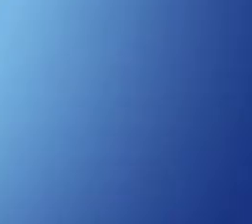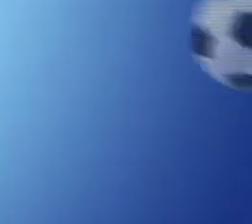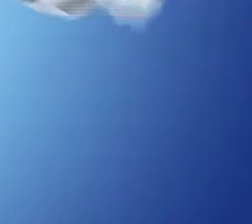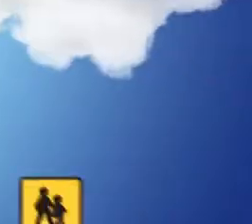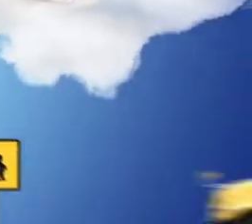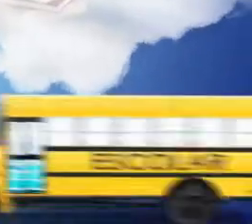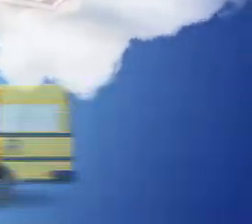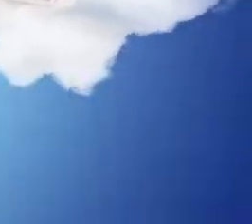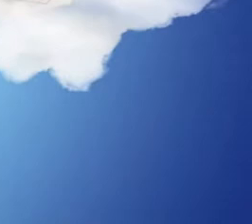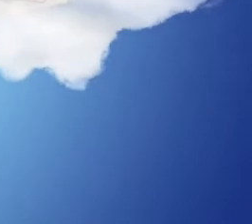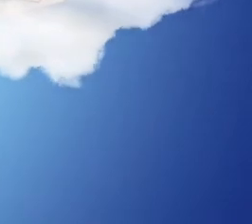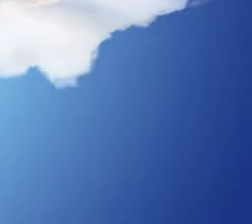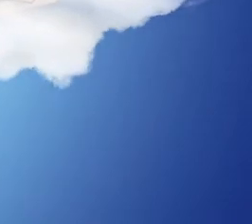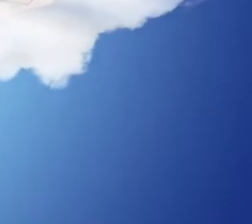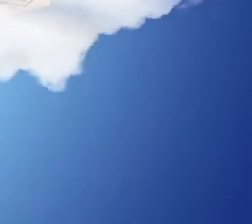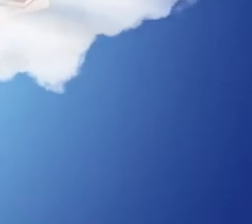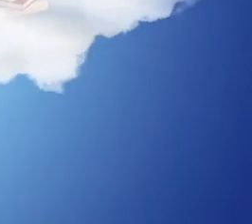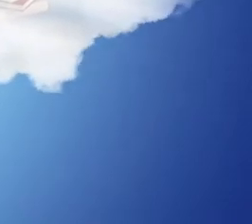Tchau.